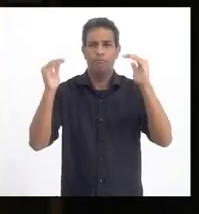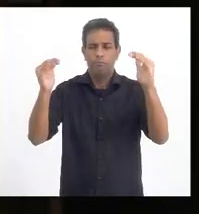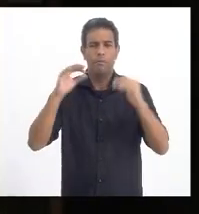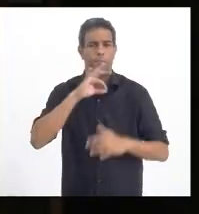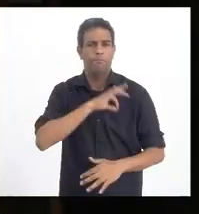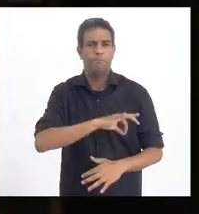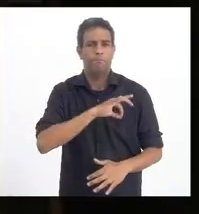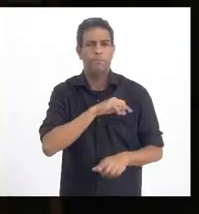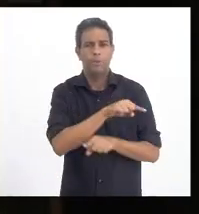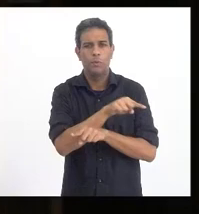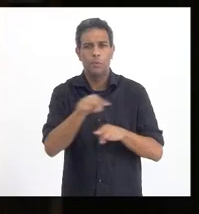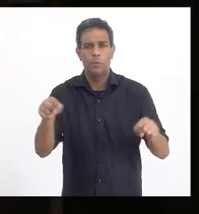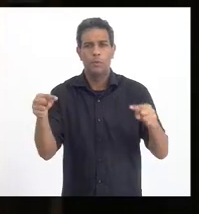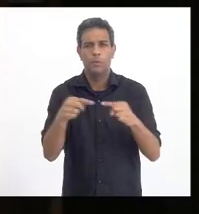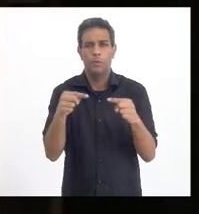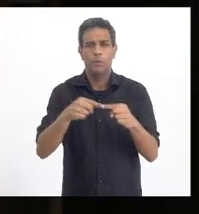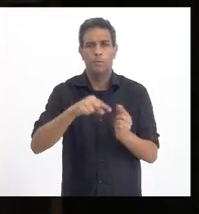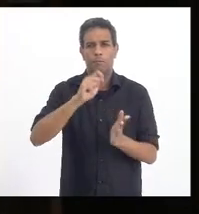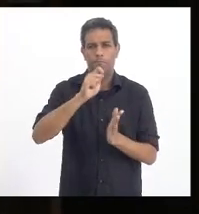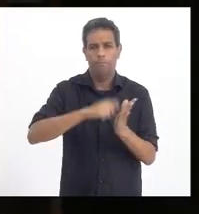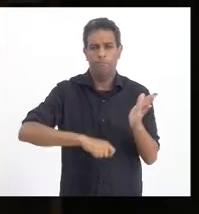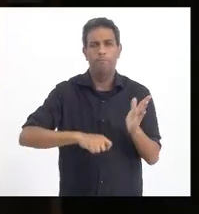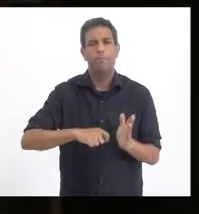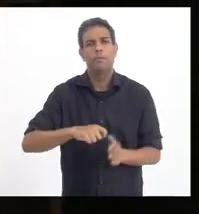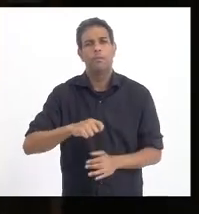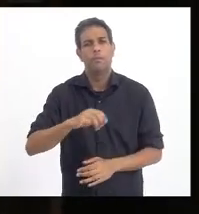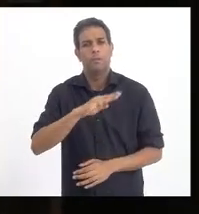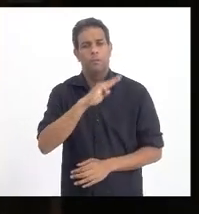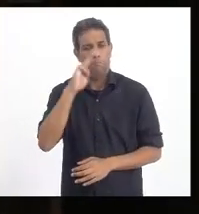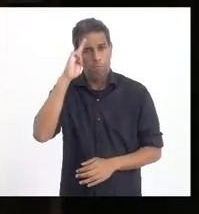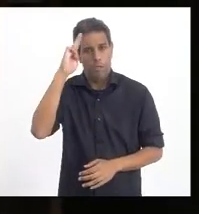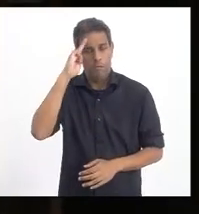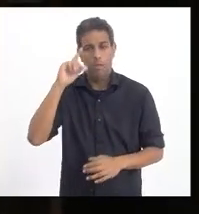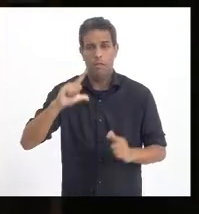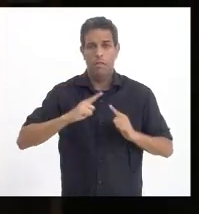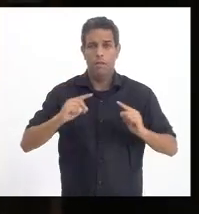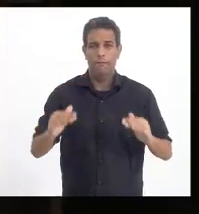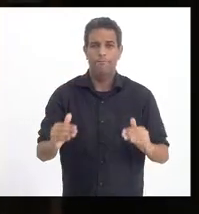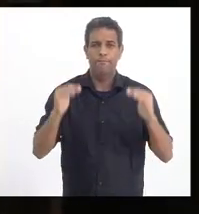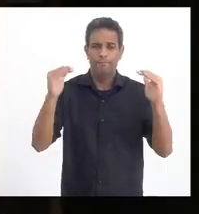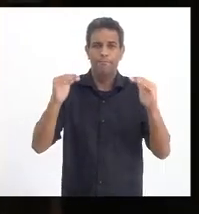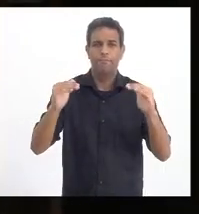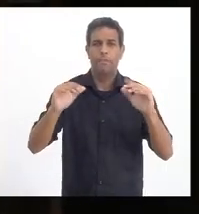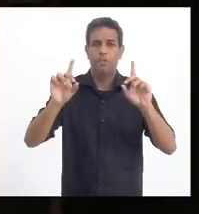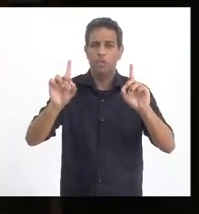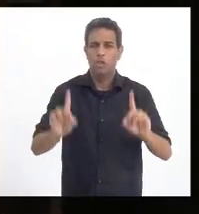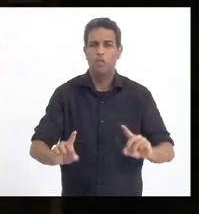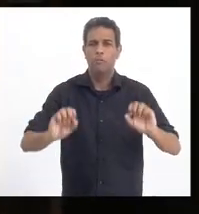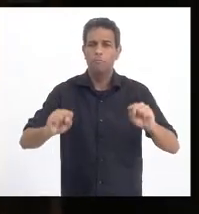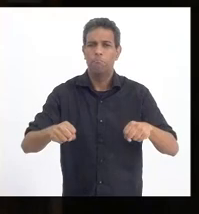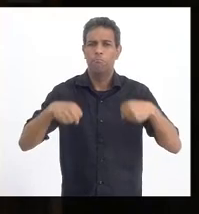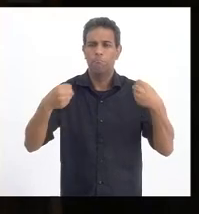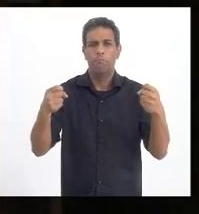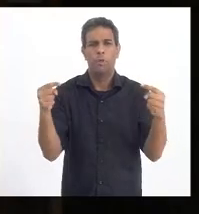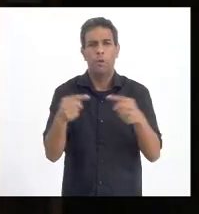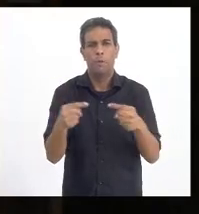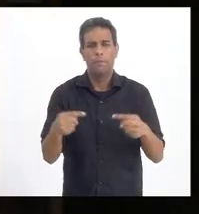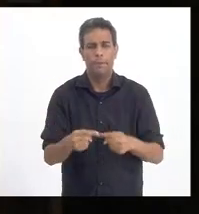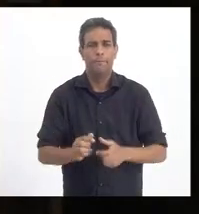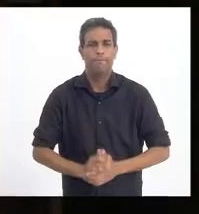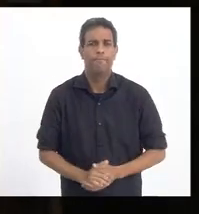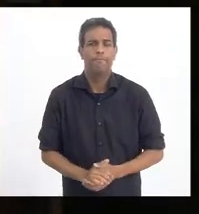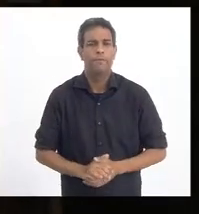graduação essa rubricas são os militares que tem um posto acima com direito a posto acima ou graduação